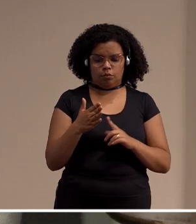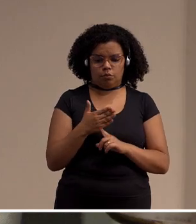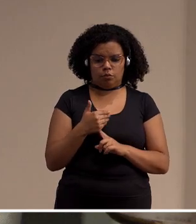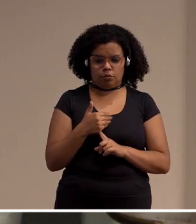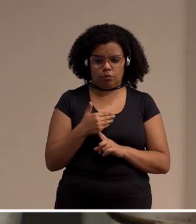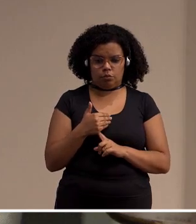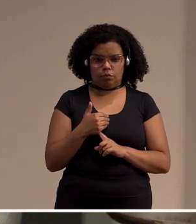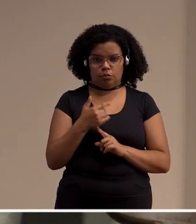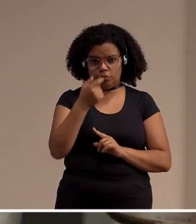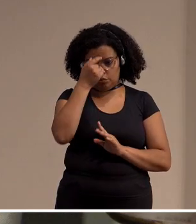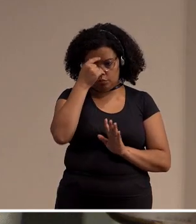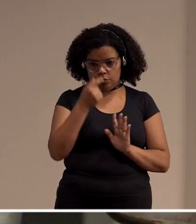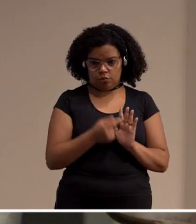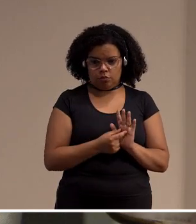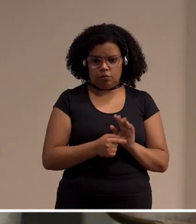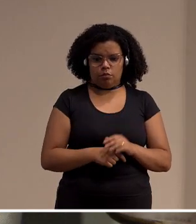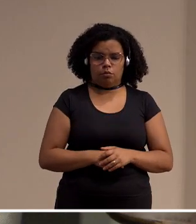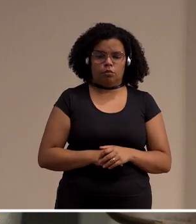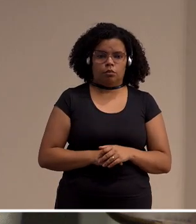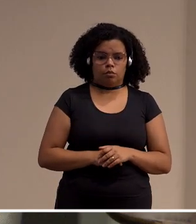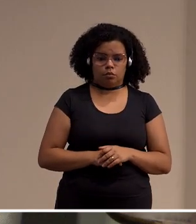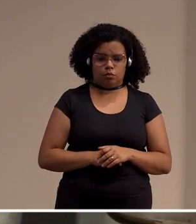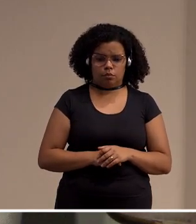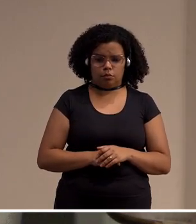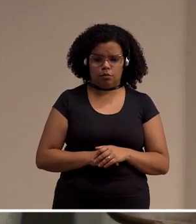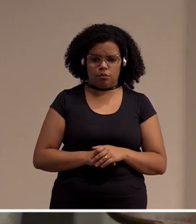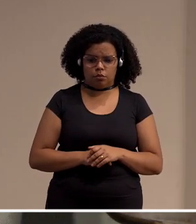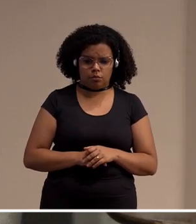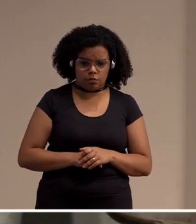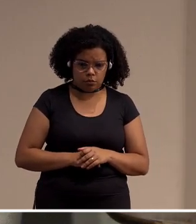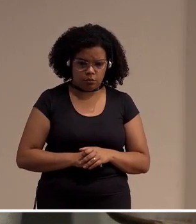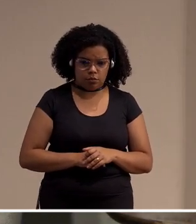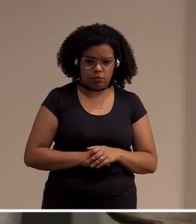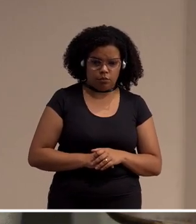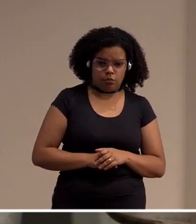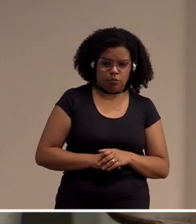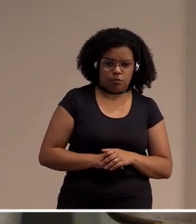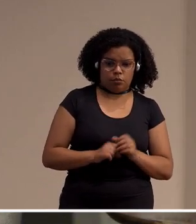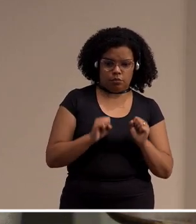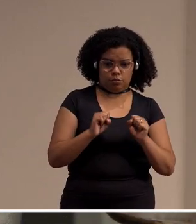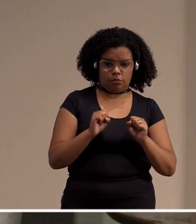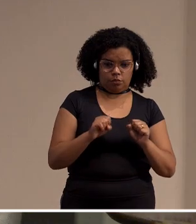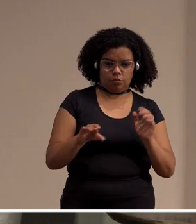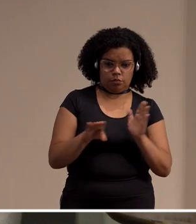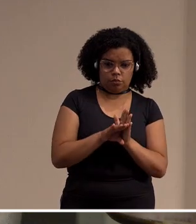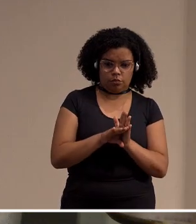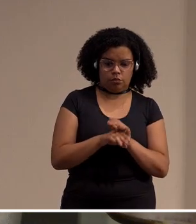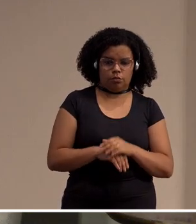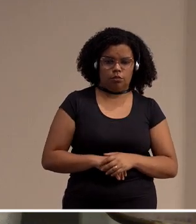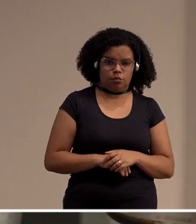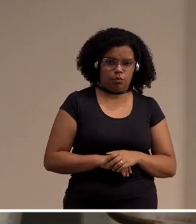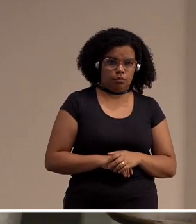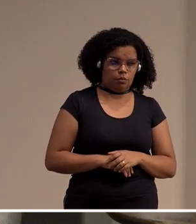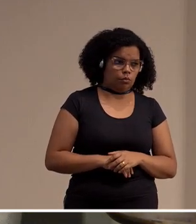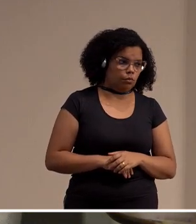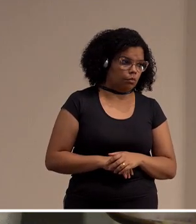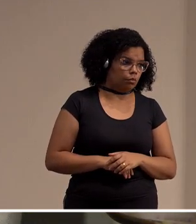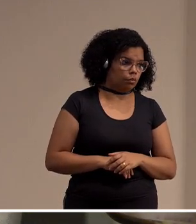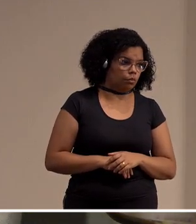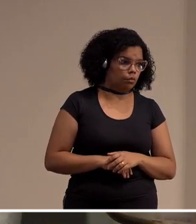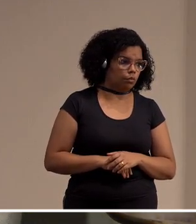de inteligência artificial, os erros a que possivelmente vão chegar a partir das noções